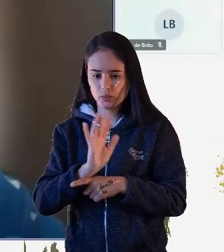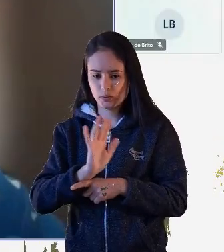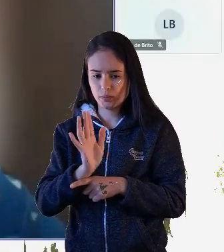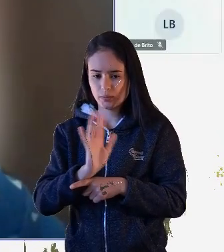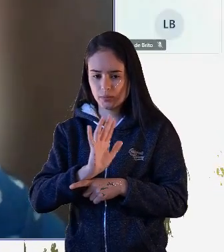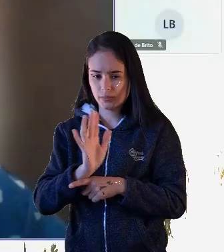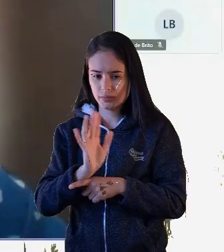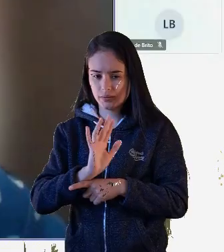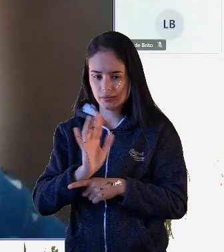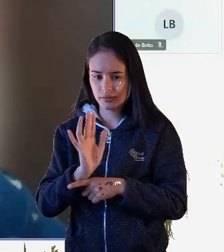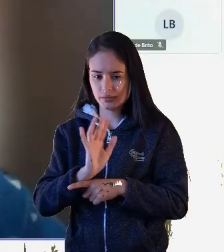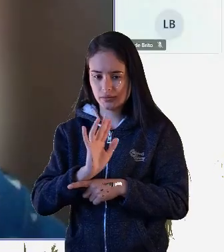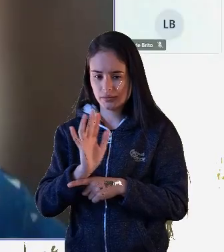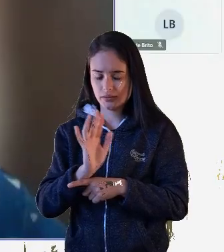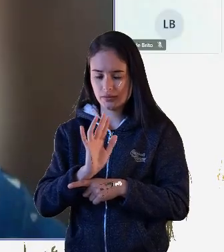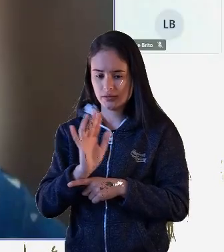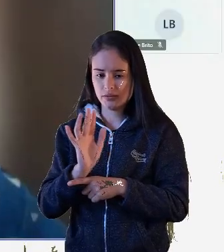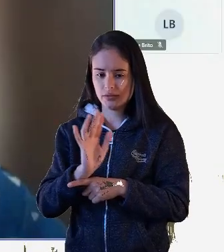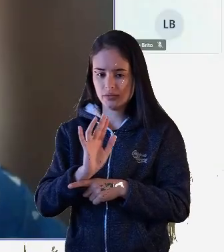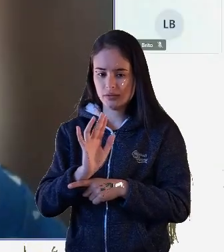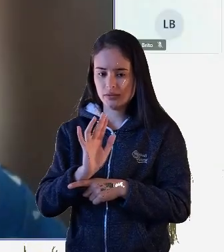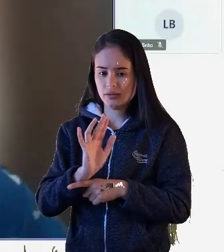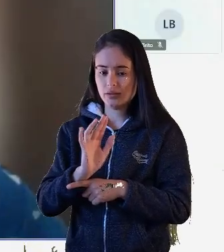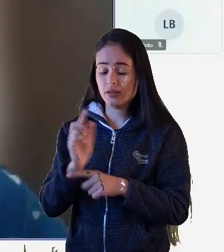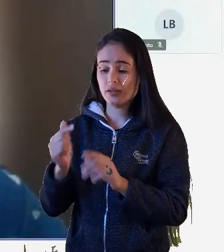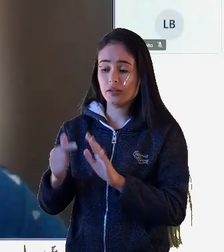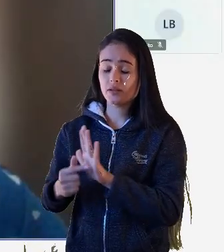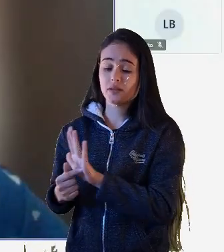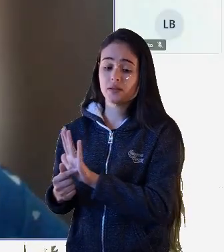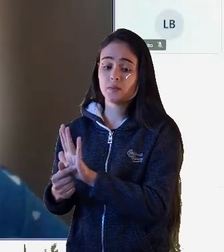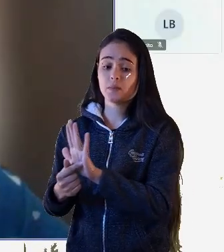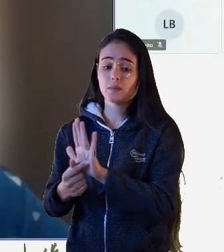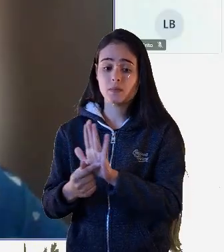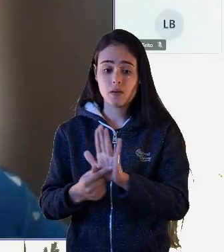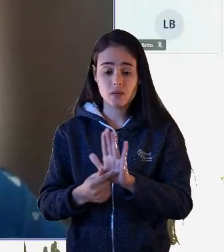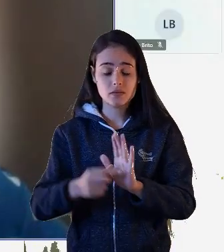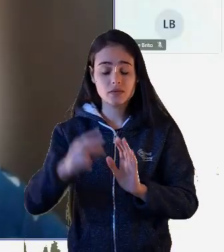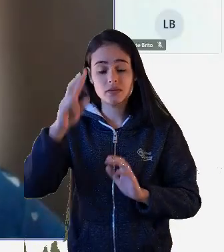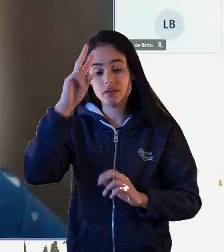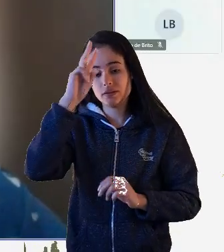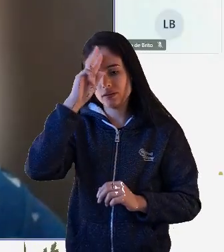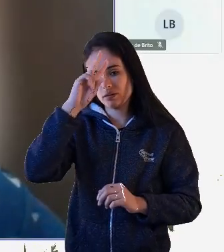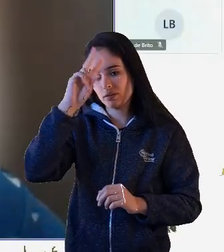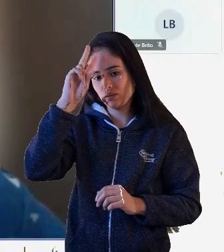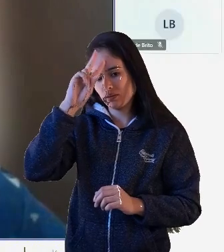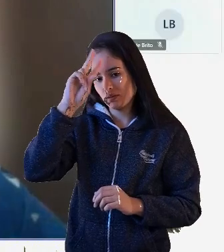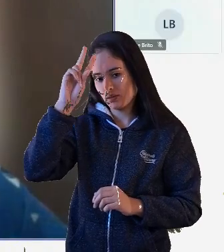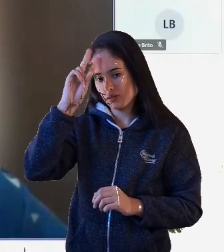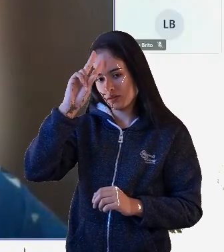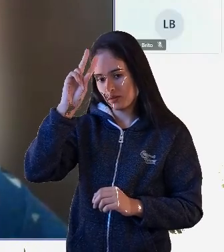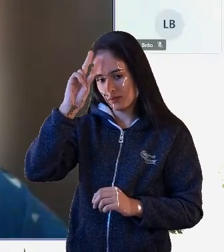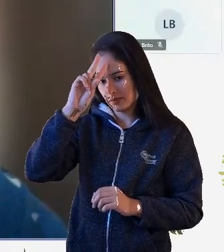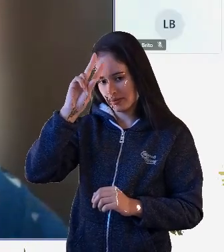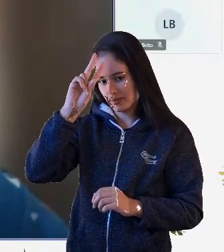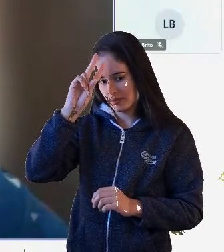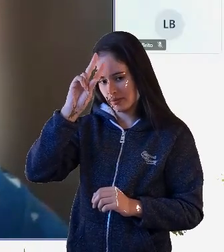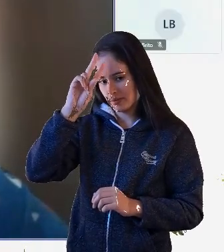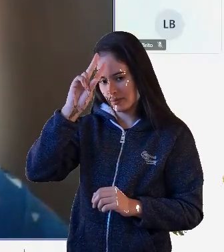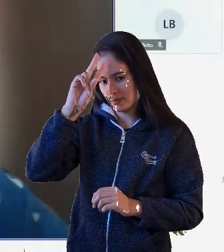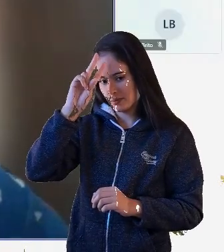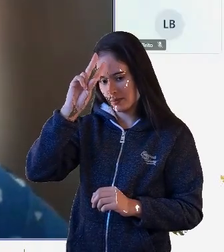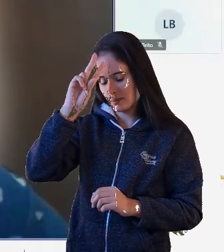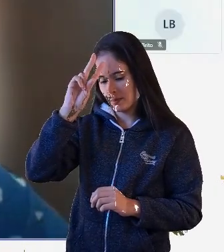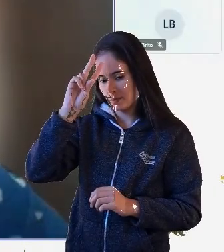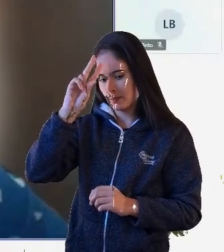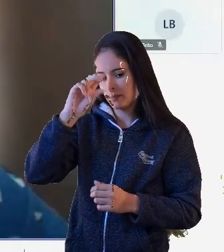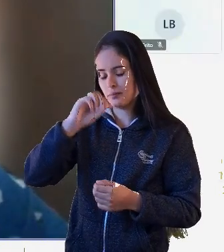tomar o navio dos europeus, e aí eles são resgatados, enfim, é muito, muito